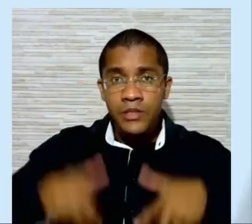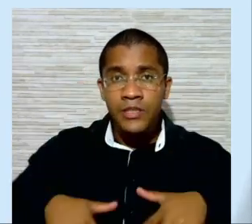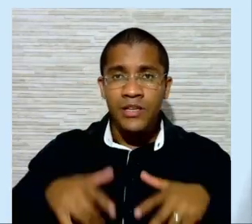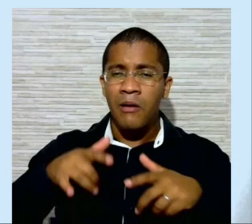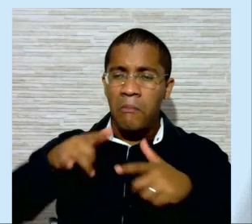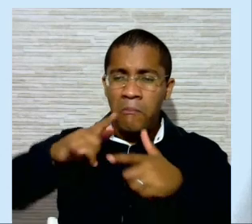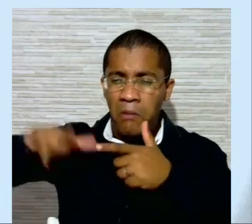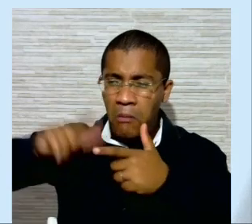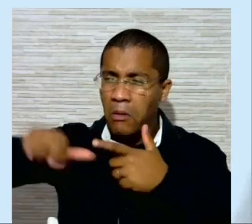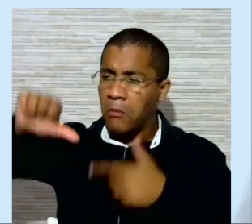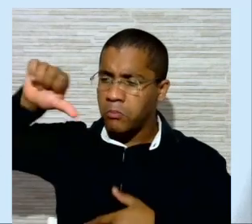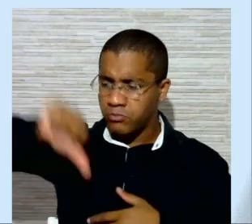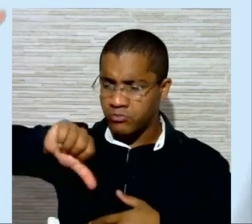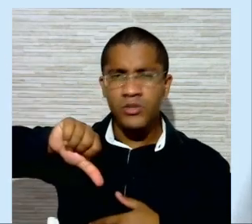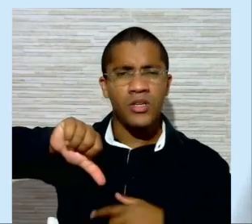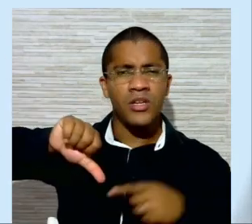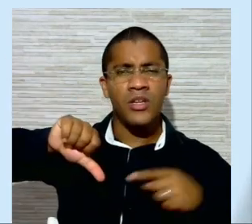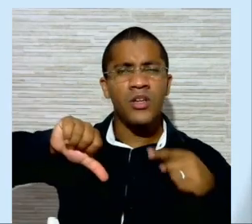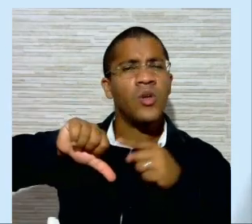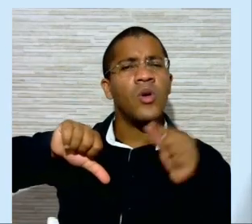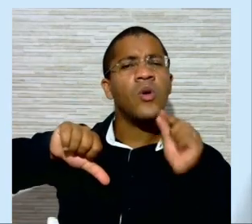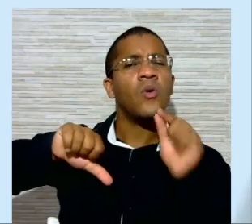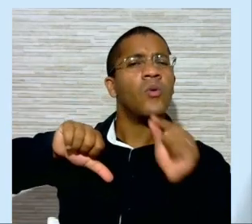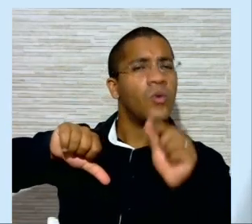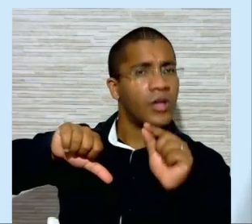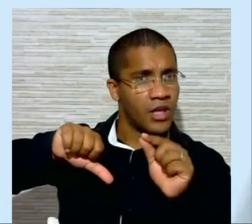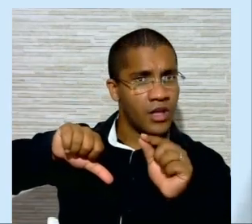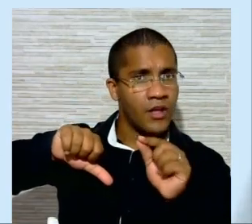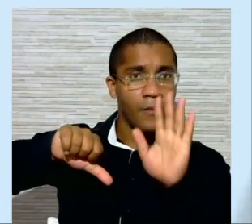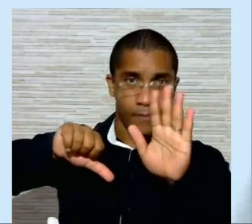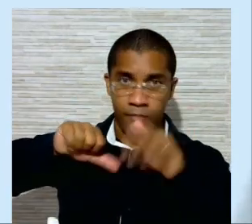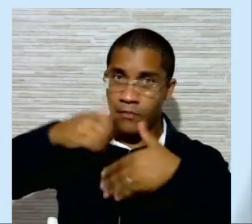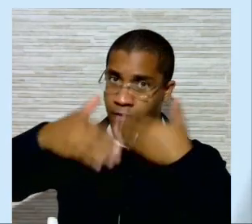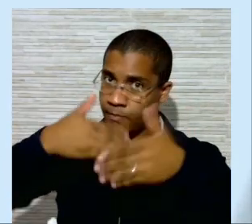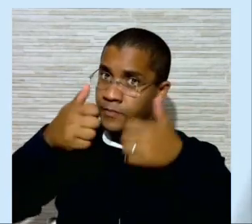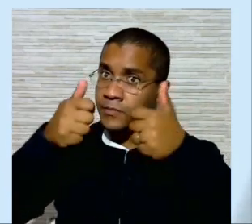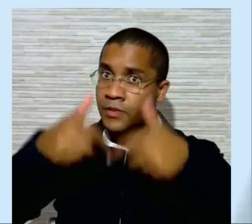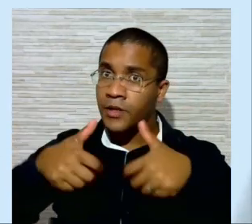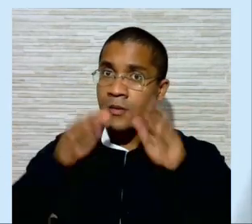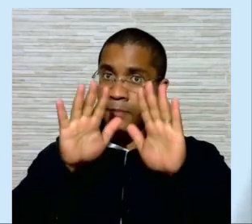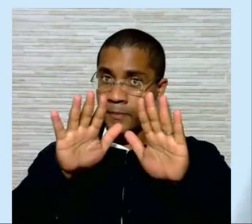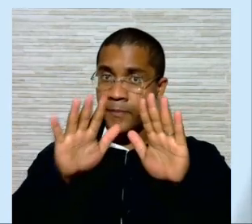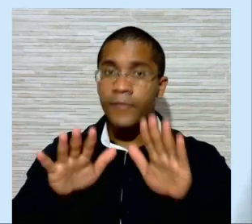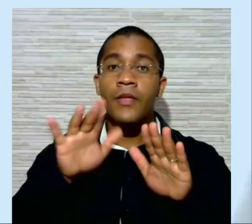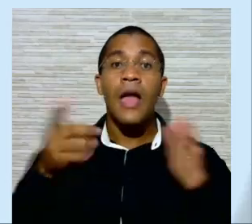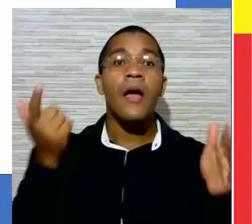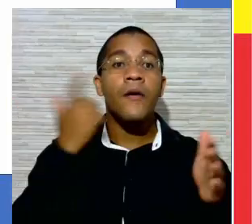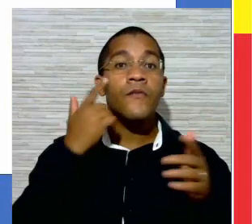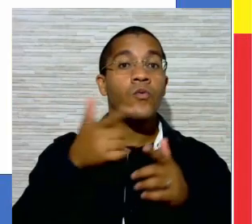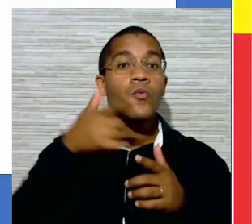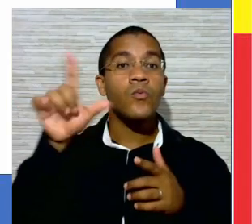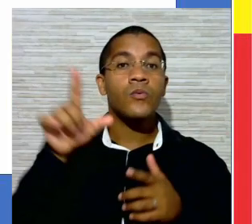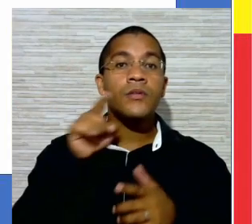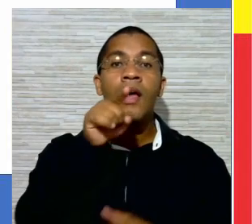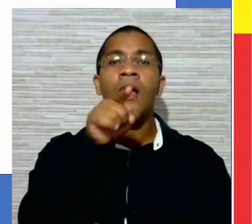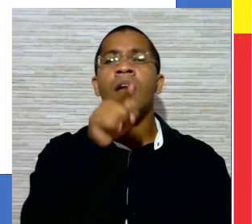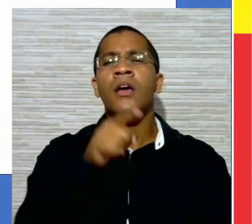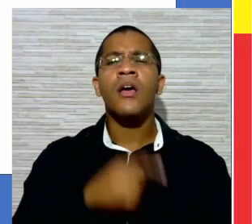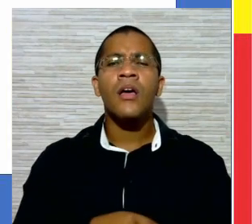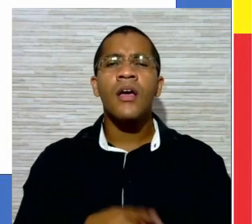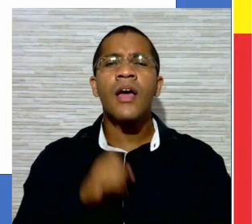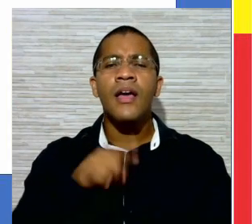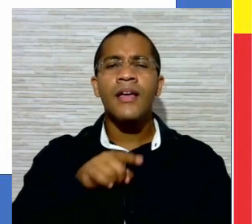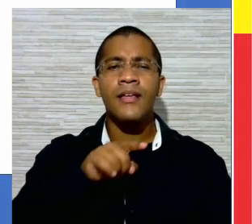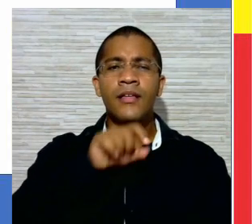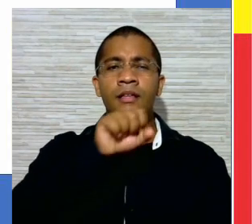sobre esses prejuízos que traz na indústria também do cimento, ok? Observa na tela mais uma vez, gente. Agora a gente vê também a